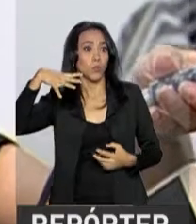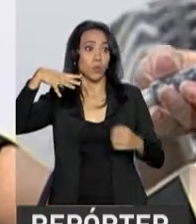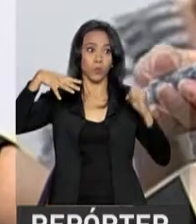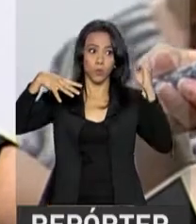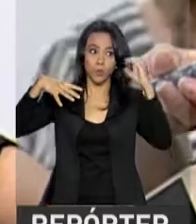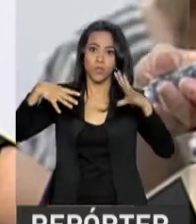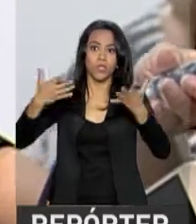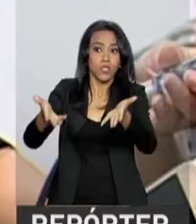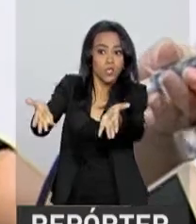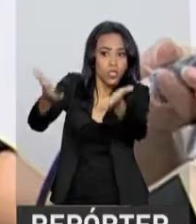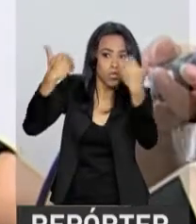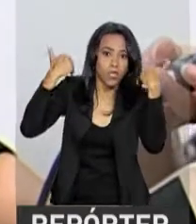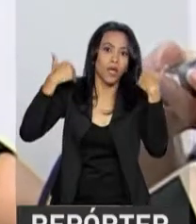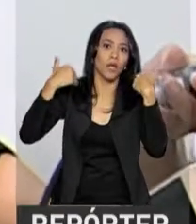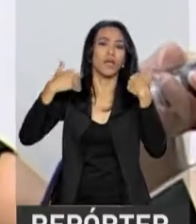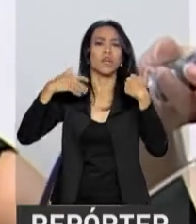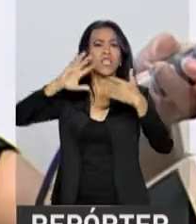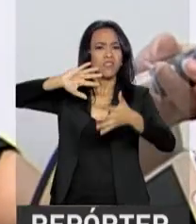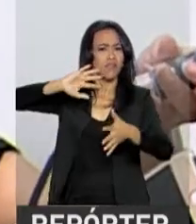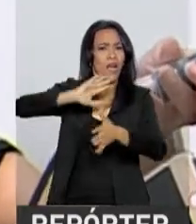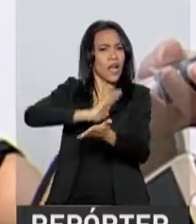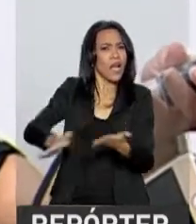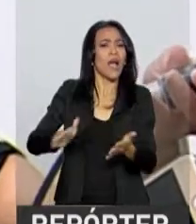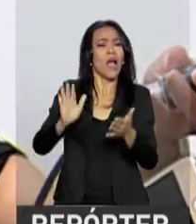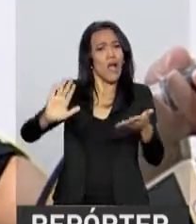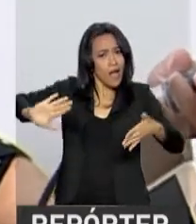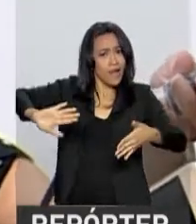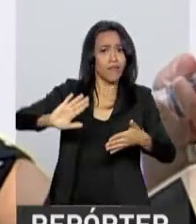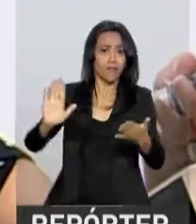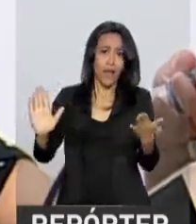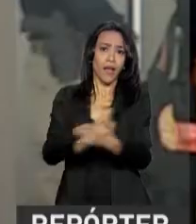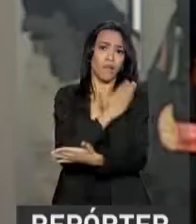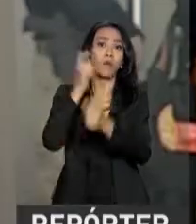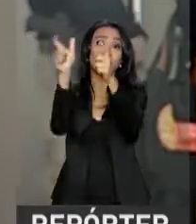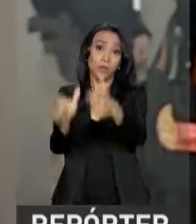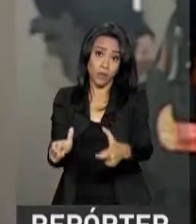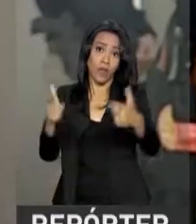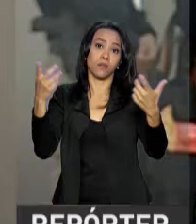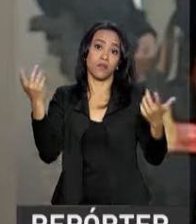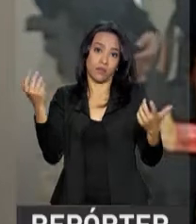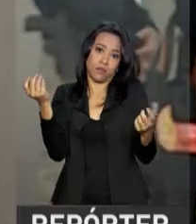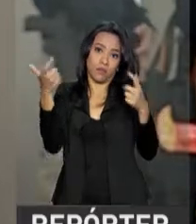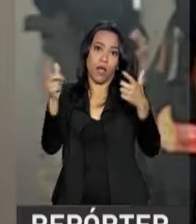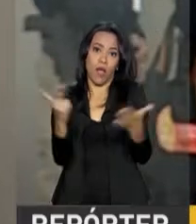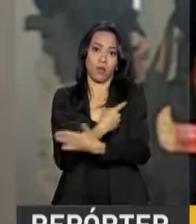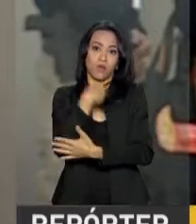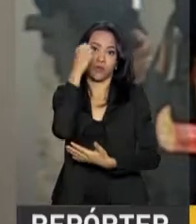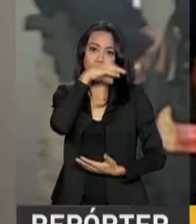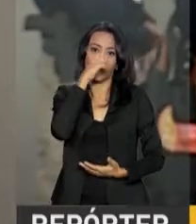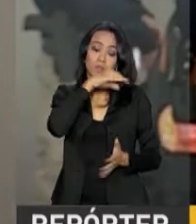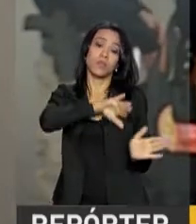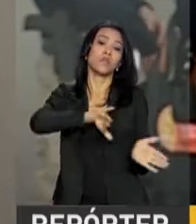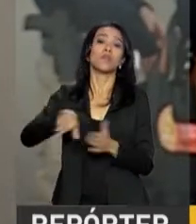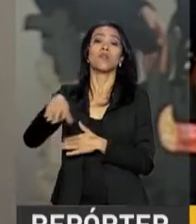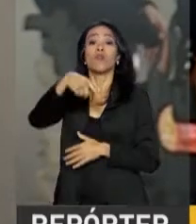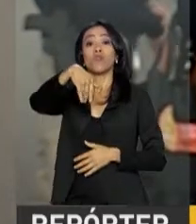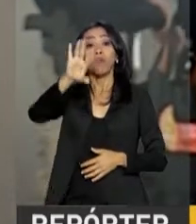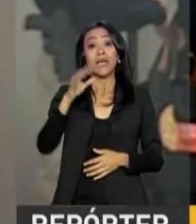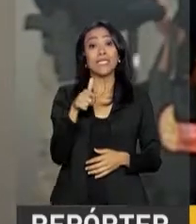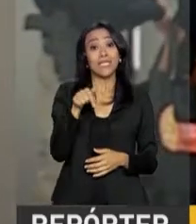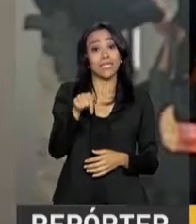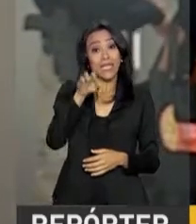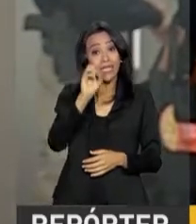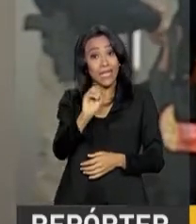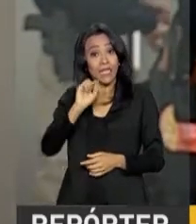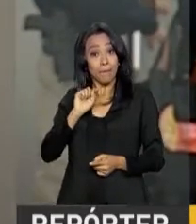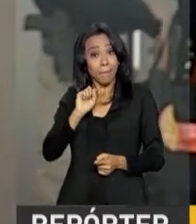retirada a eliminação dos pontos que é o objetivo que tem cento alcançado com o resultado o estudo foi feito em mais de 70 mil quilômetros de